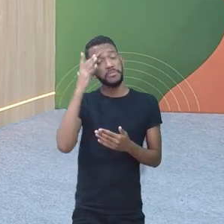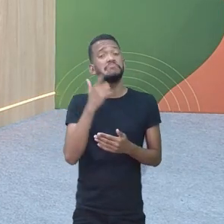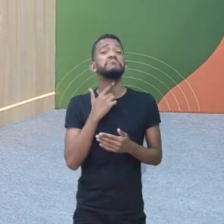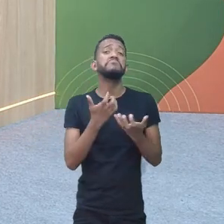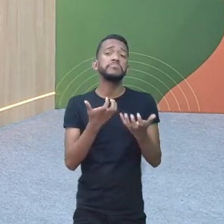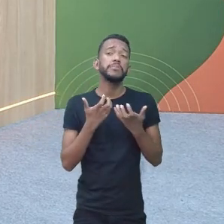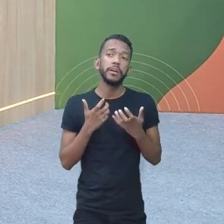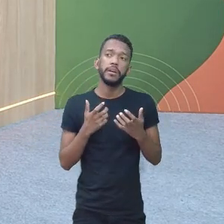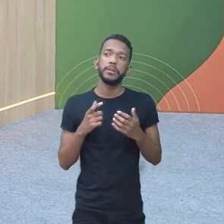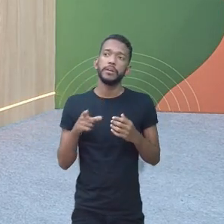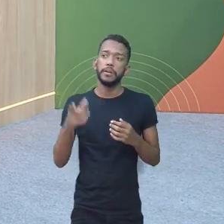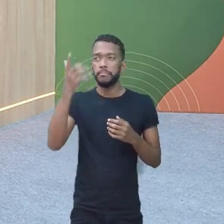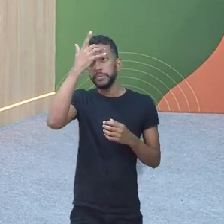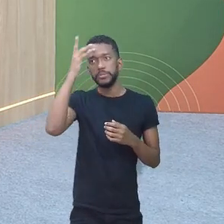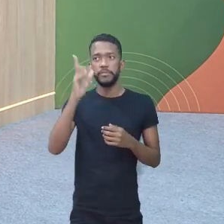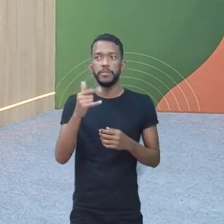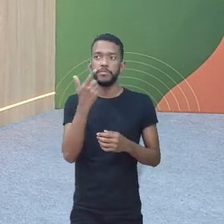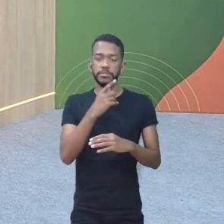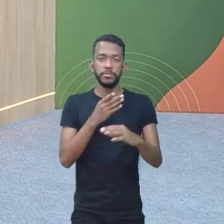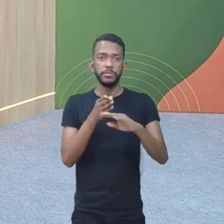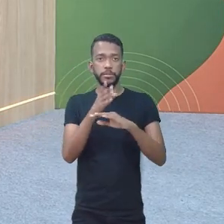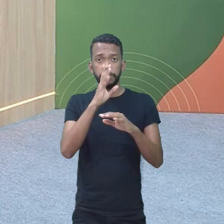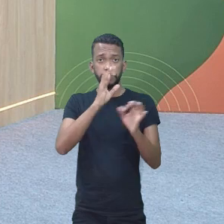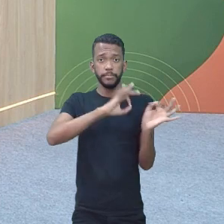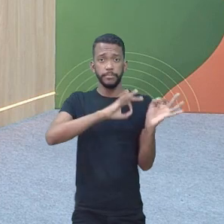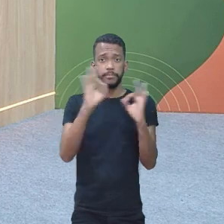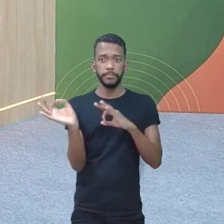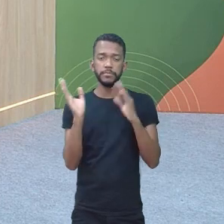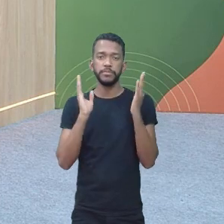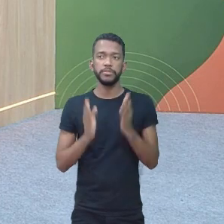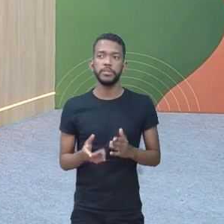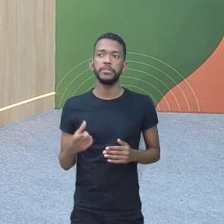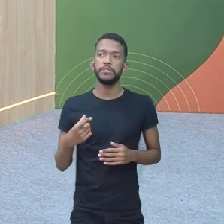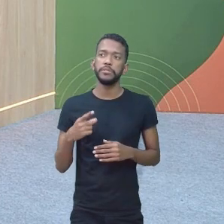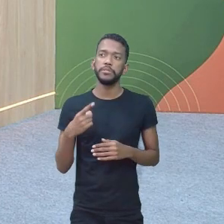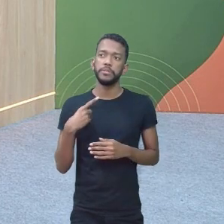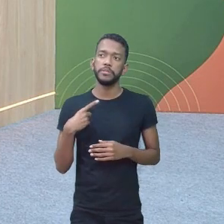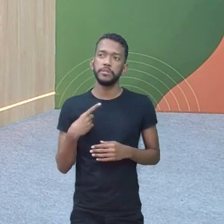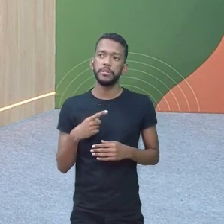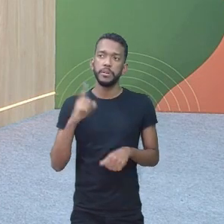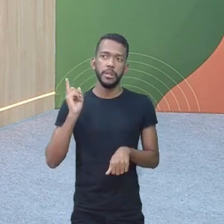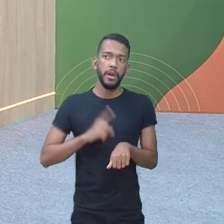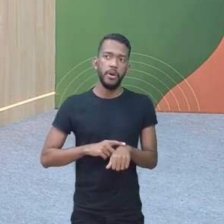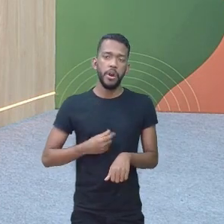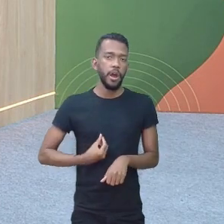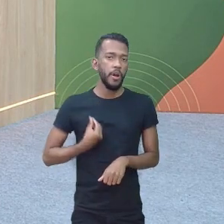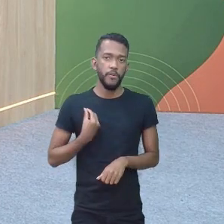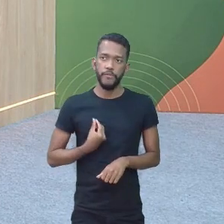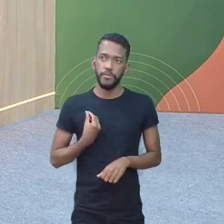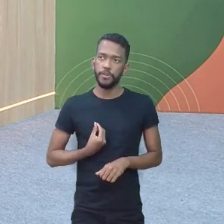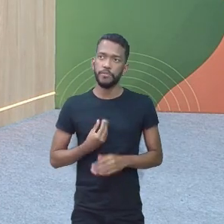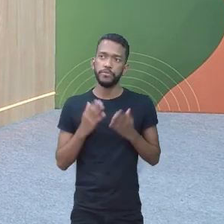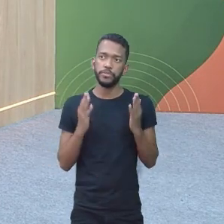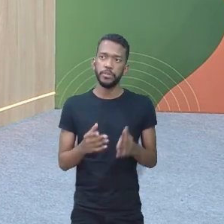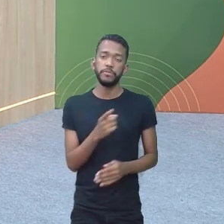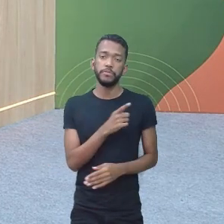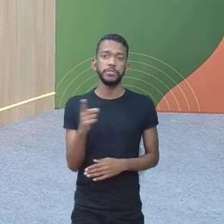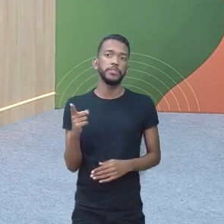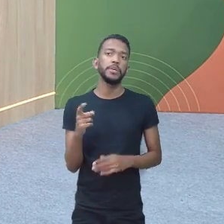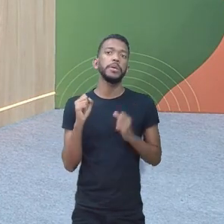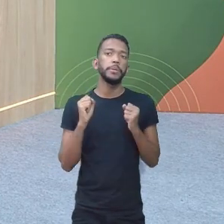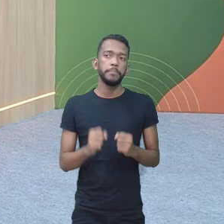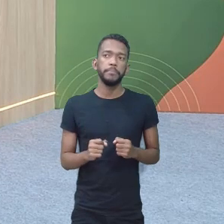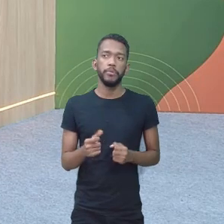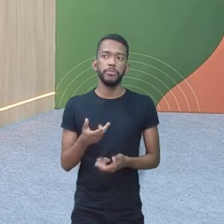quiserem. E aí essas pessoas vão assistir os jogos, né? Assim, imediato, ao vivo. E aí vocês ainda